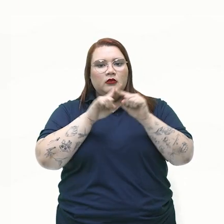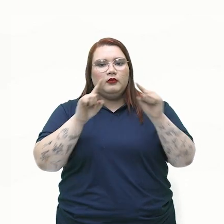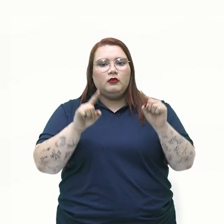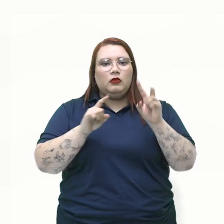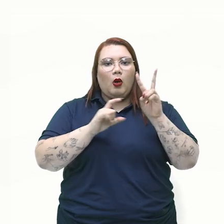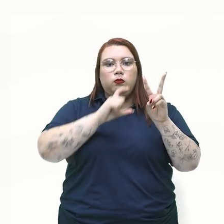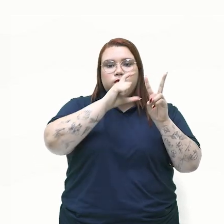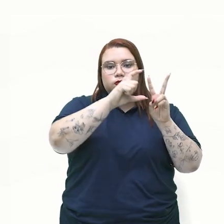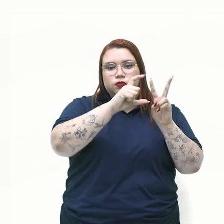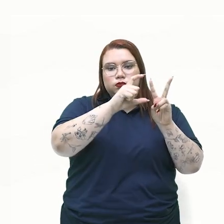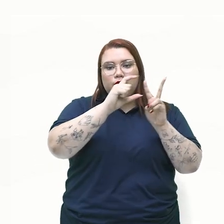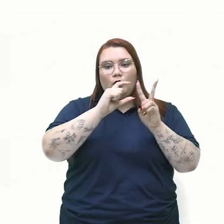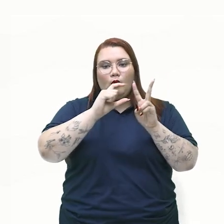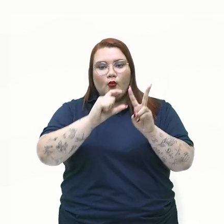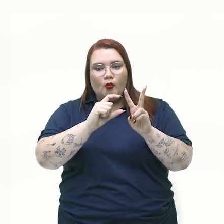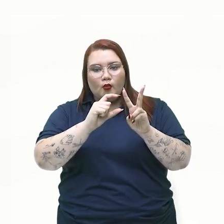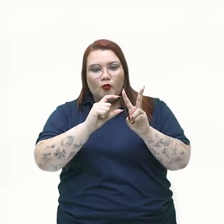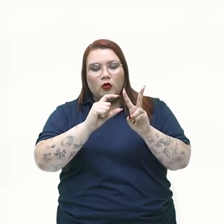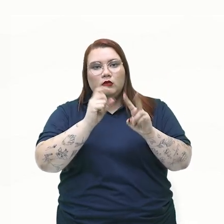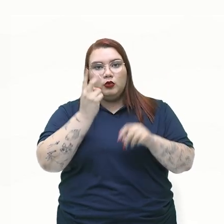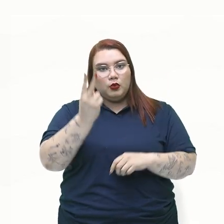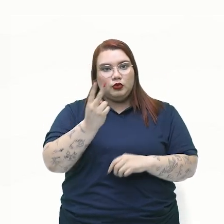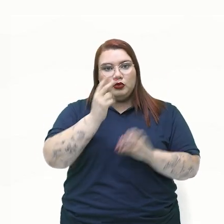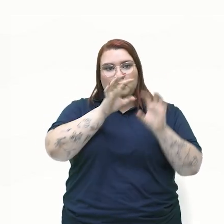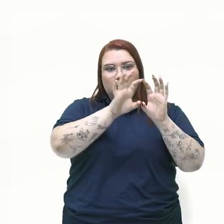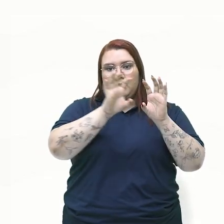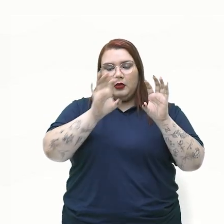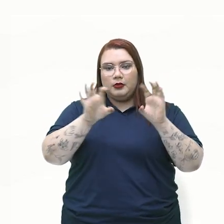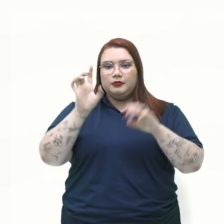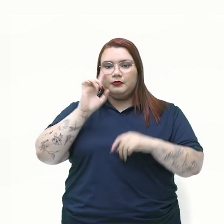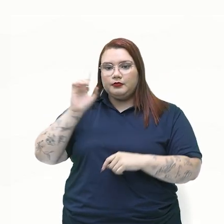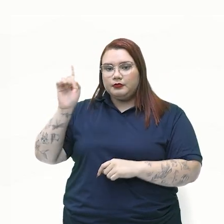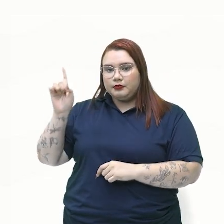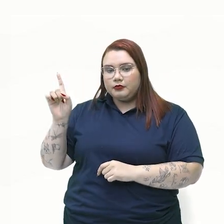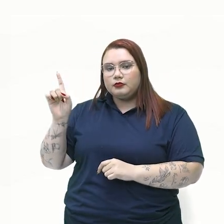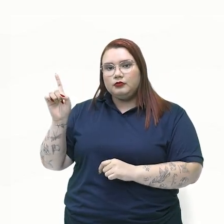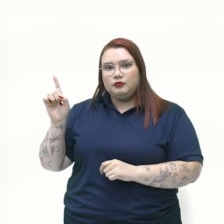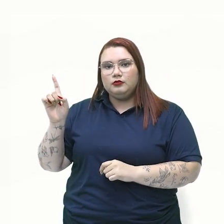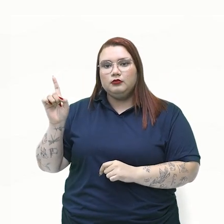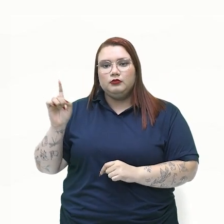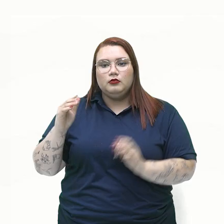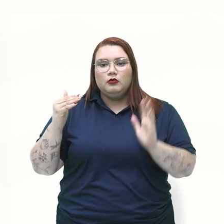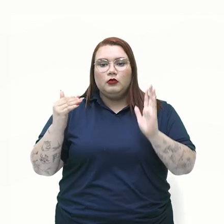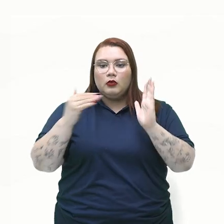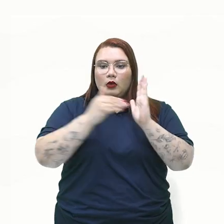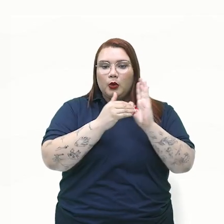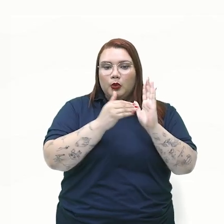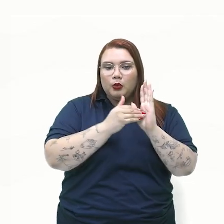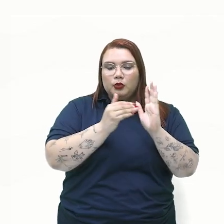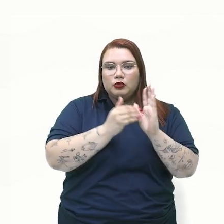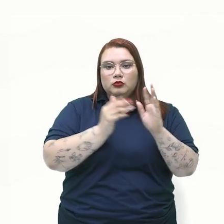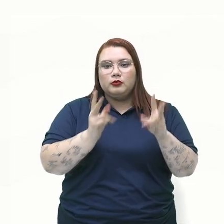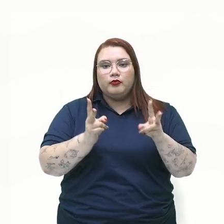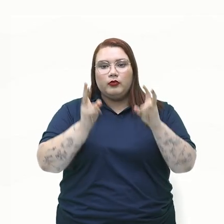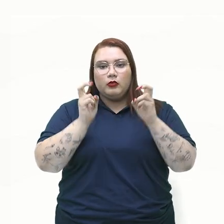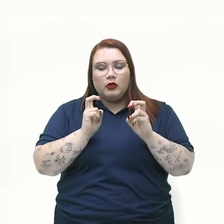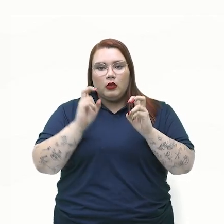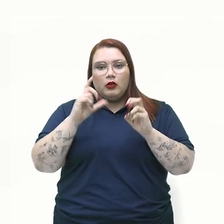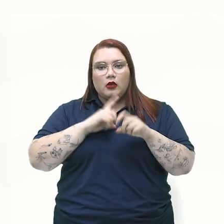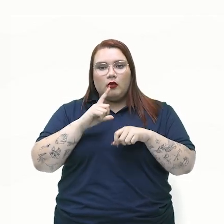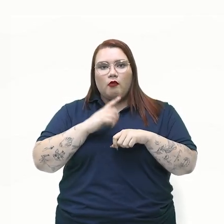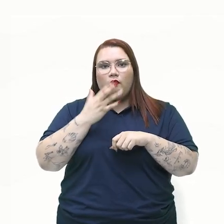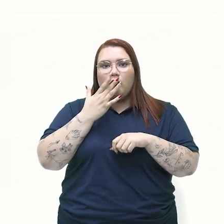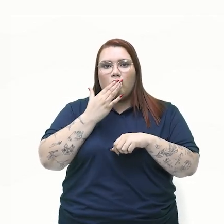Só que o Vzão é dominante e apresenta a característica de ervilha amarela. E aqui o que eu observo?